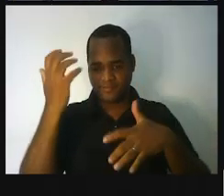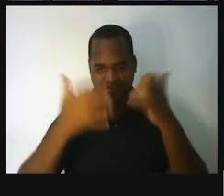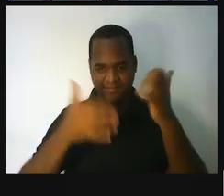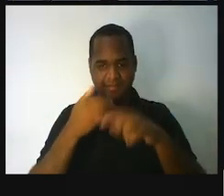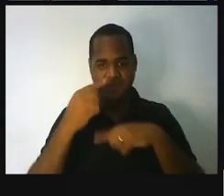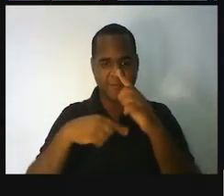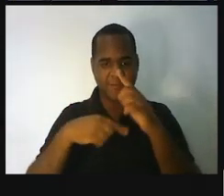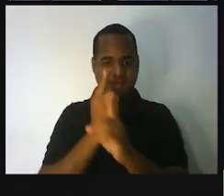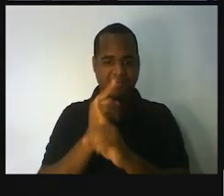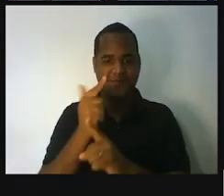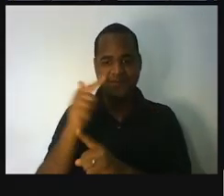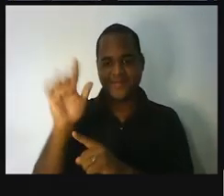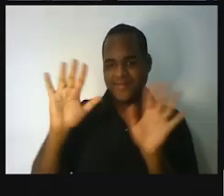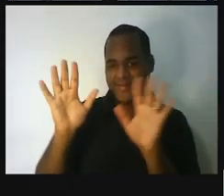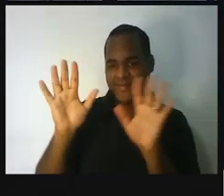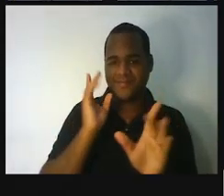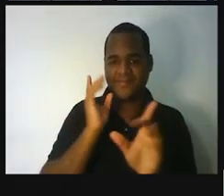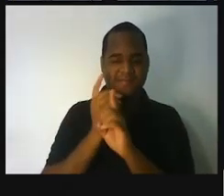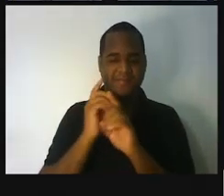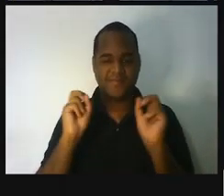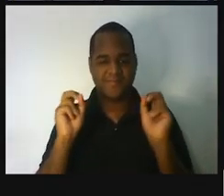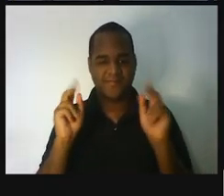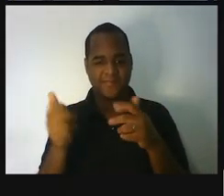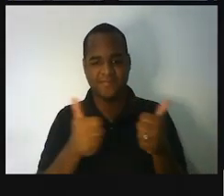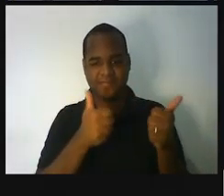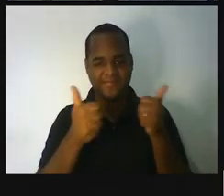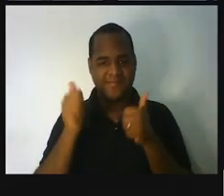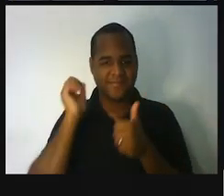no próximo episódio. Até mais.